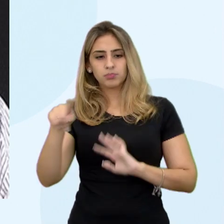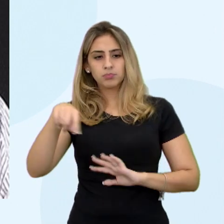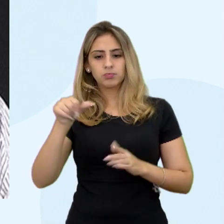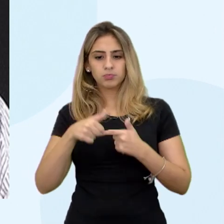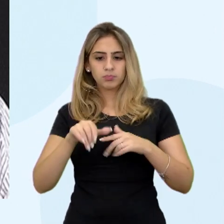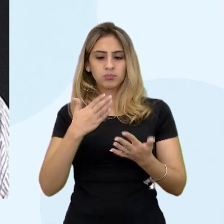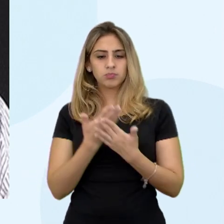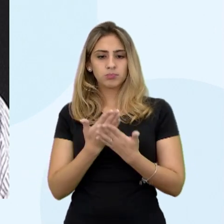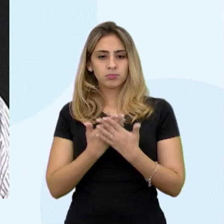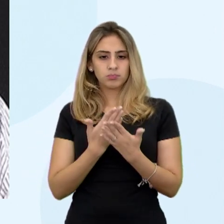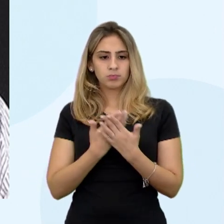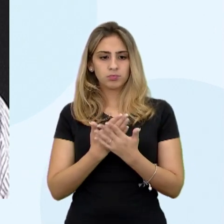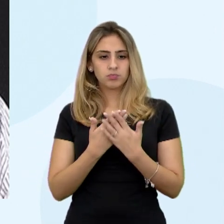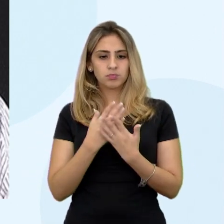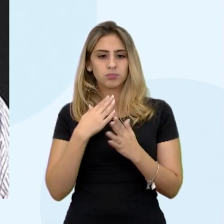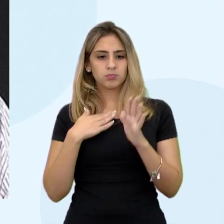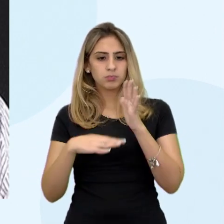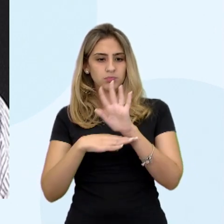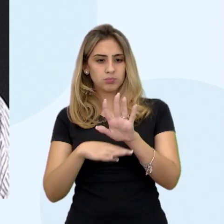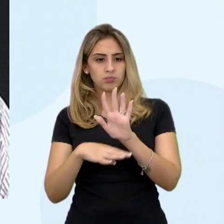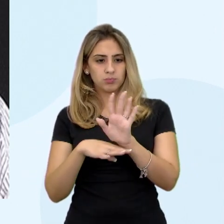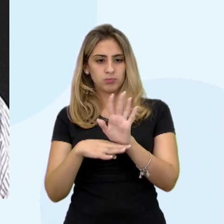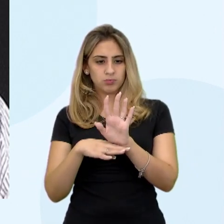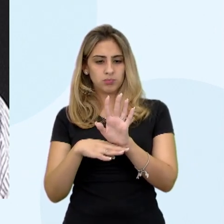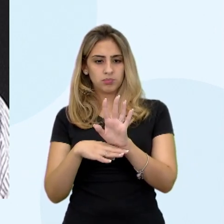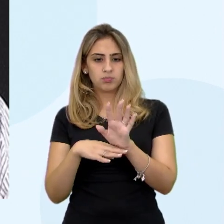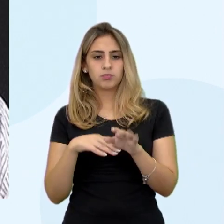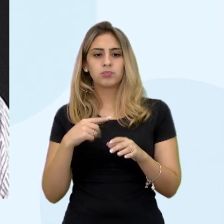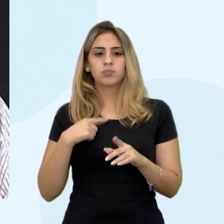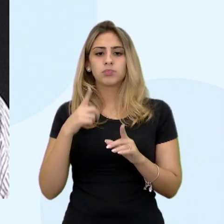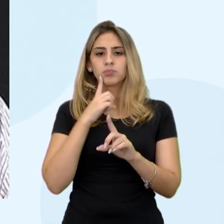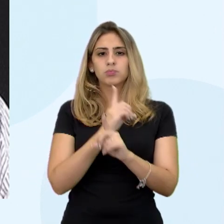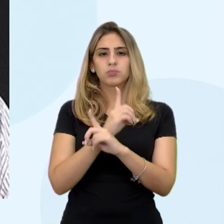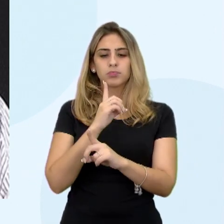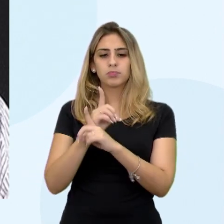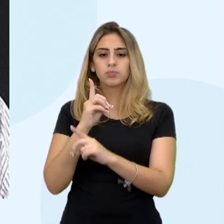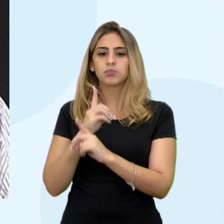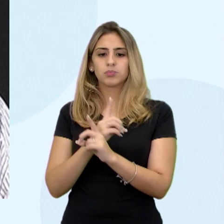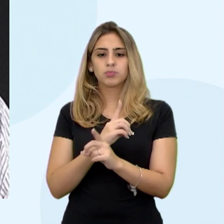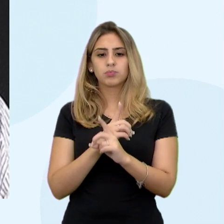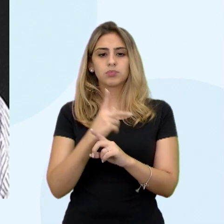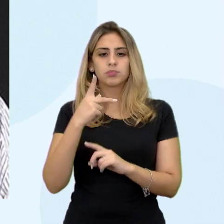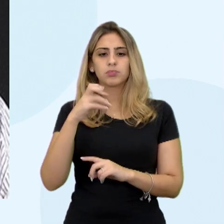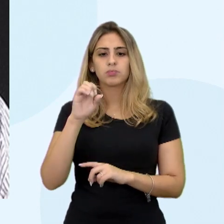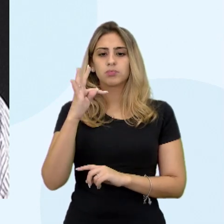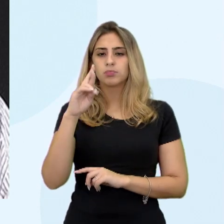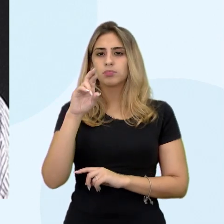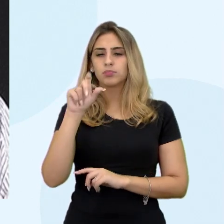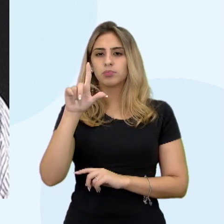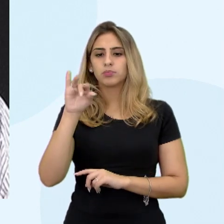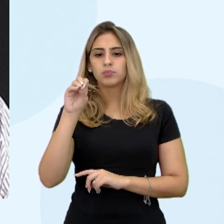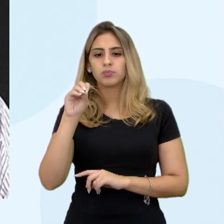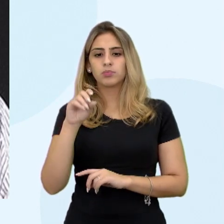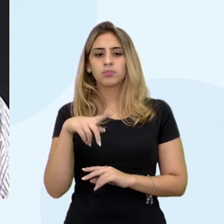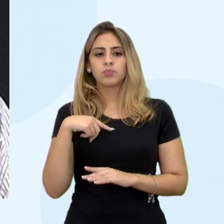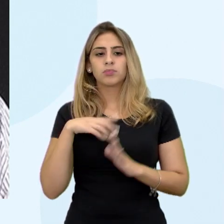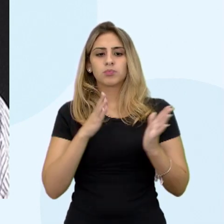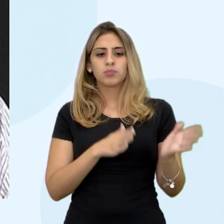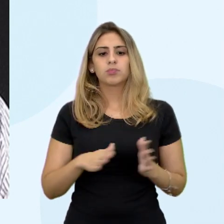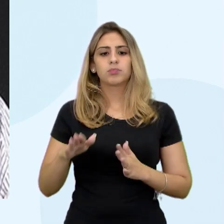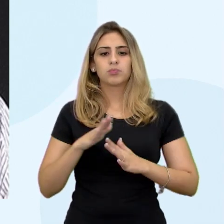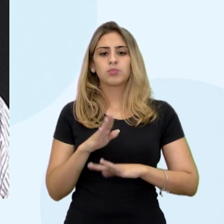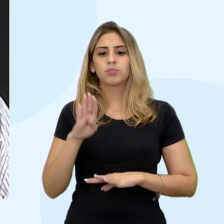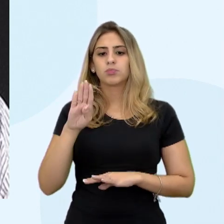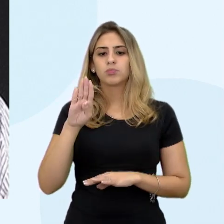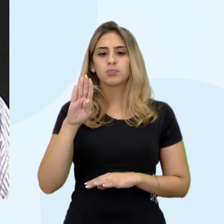contribuições, estão estudos que corroboram, a descoberta de petróleo na porção continental da